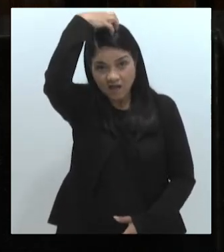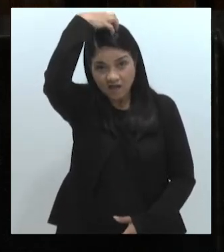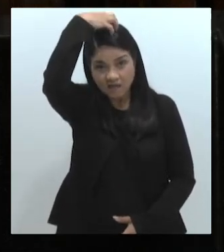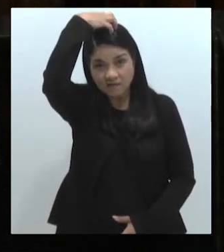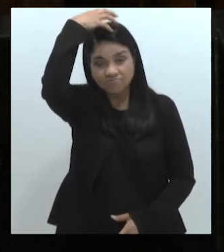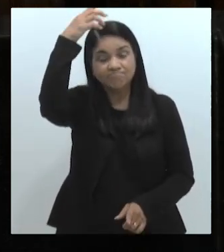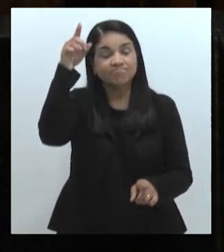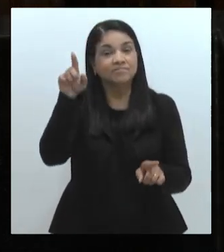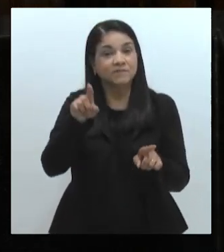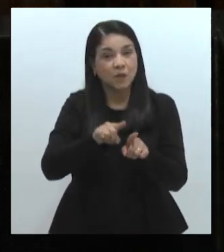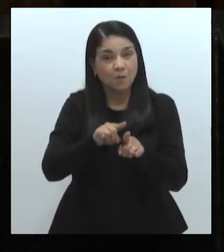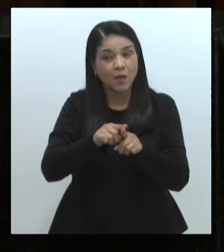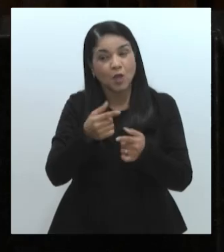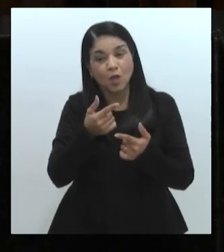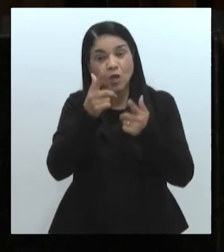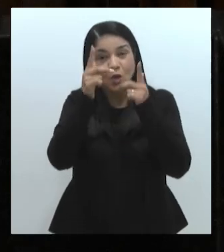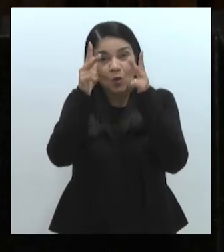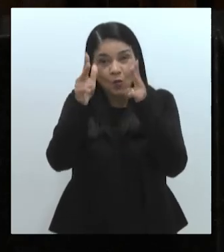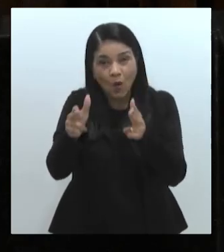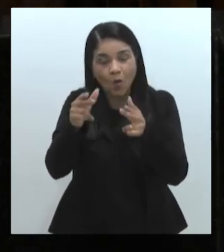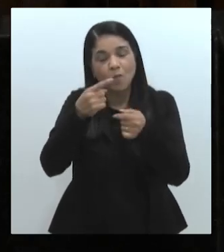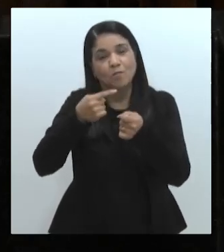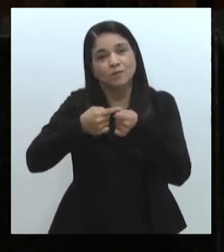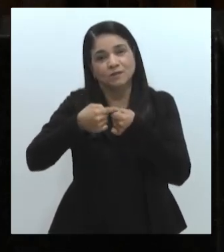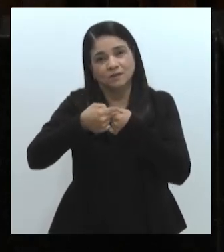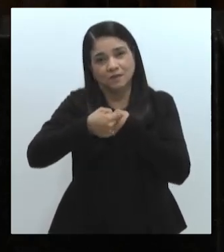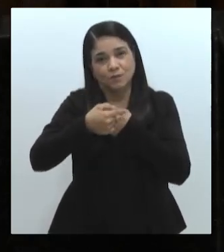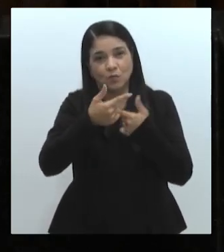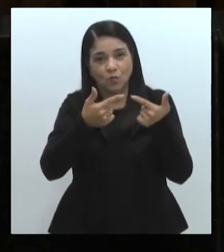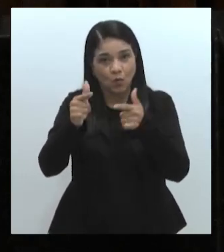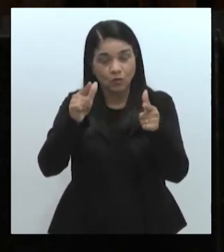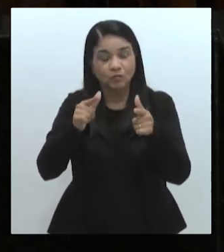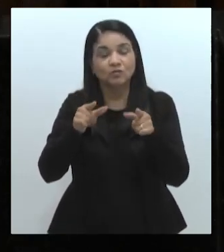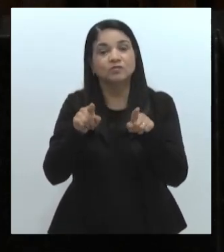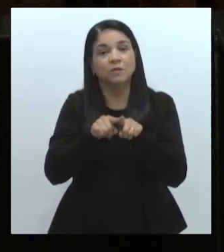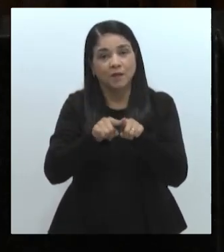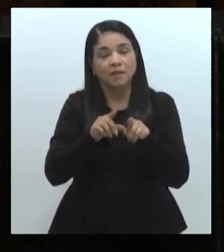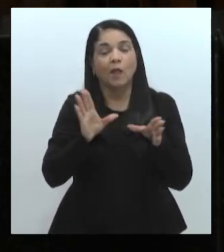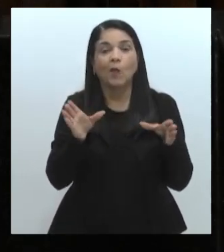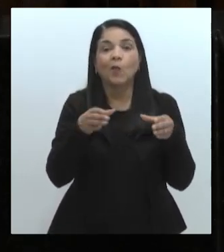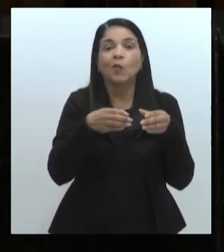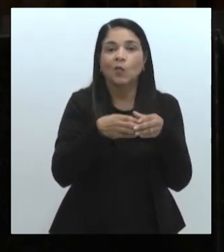os outros municípios, a esses fenômenos da anomia.